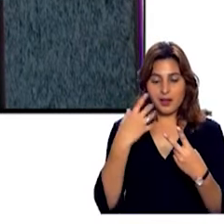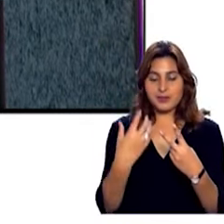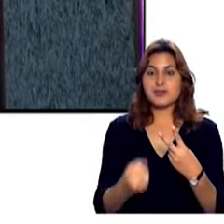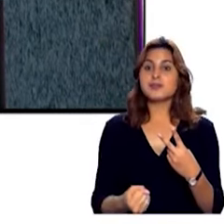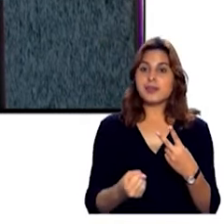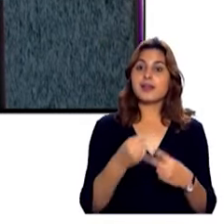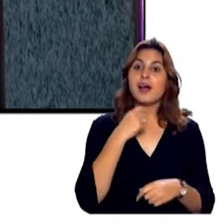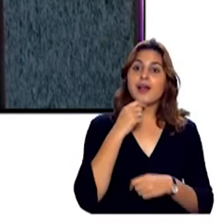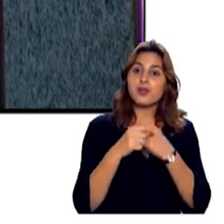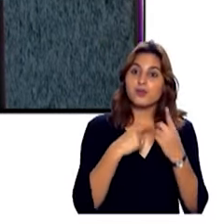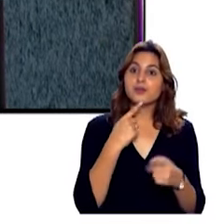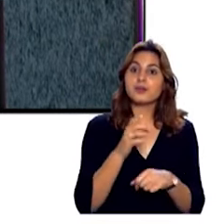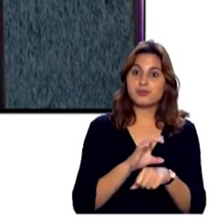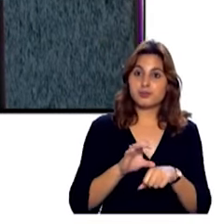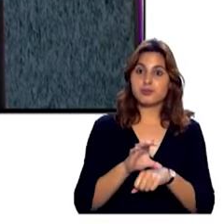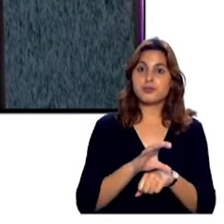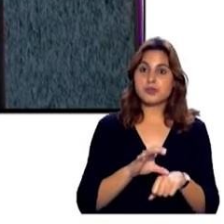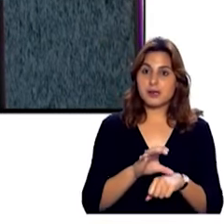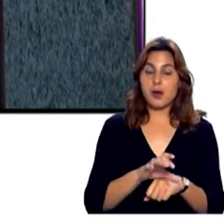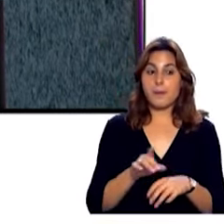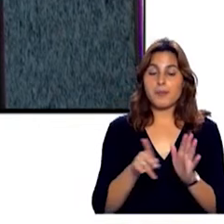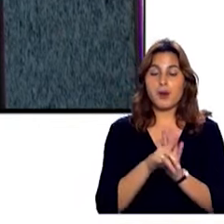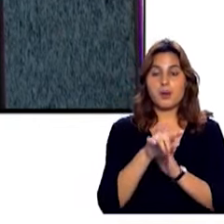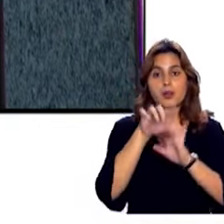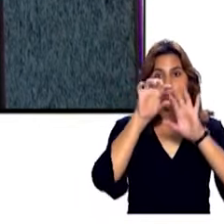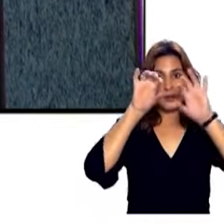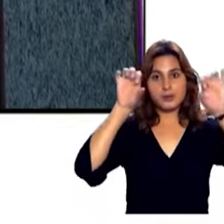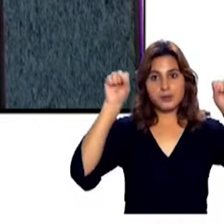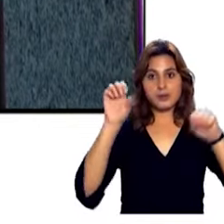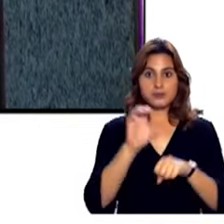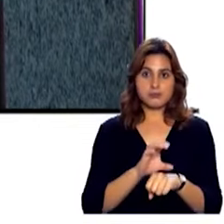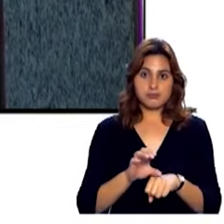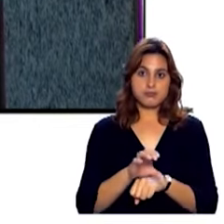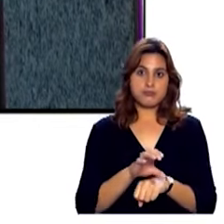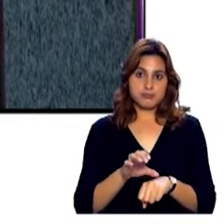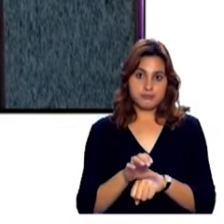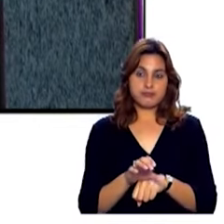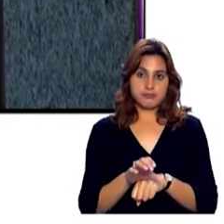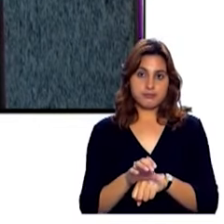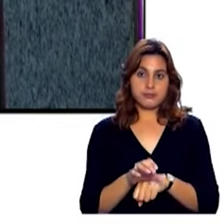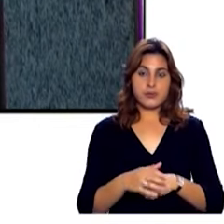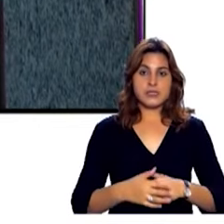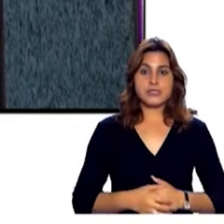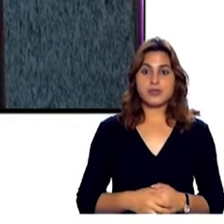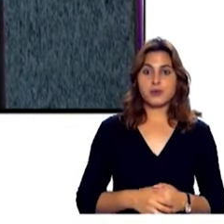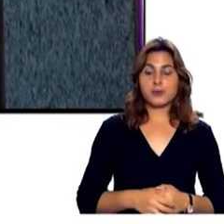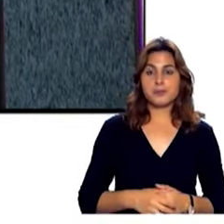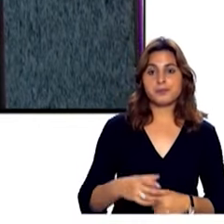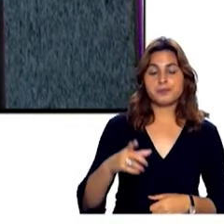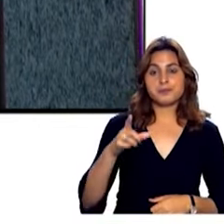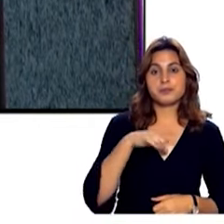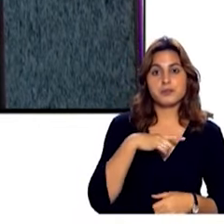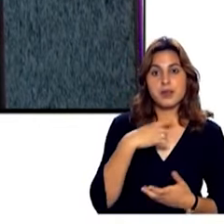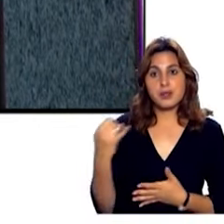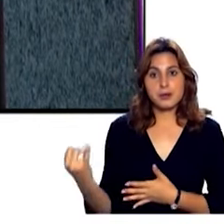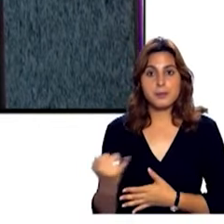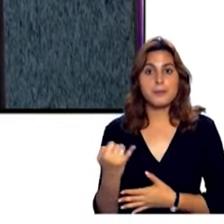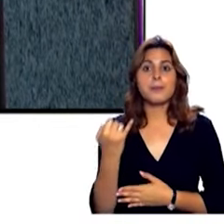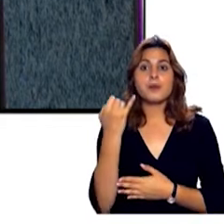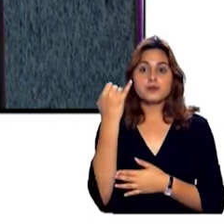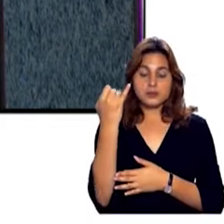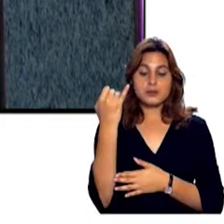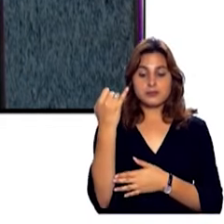dúvida constitucional no tribunal constitucional os dois requisitos são relevância da questão a relevância da